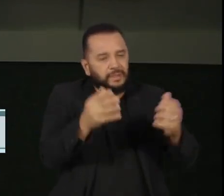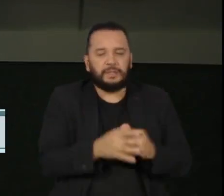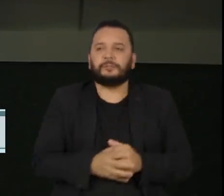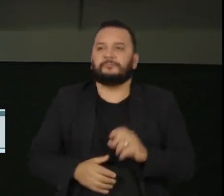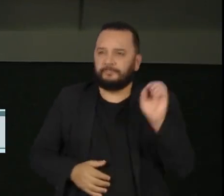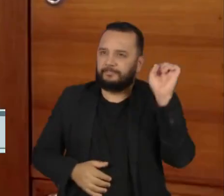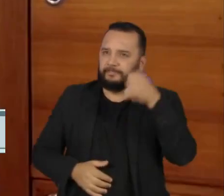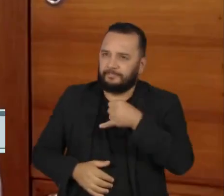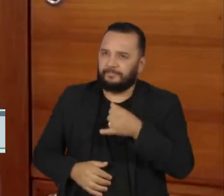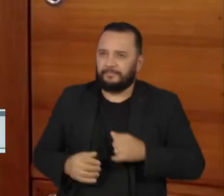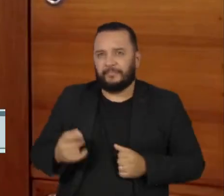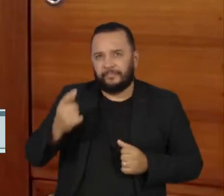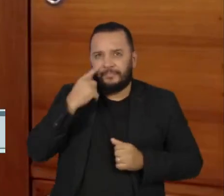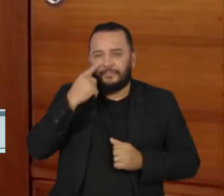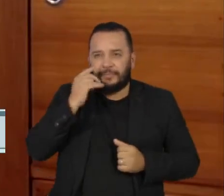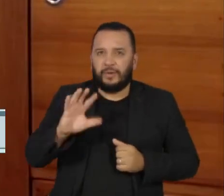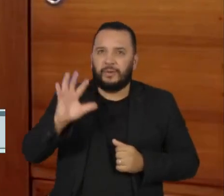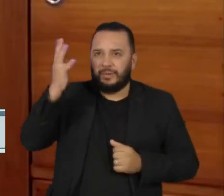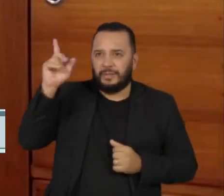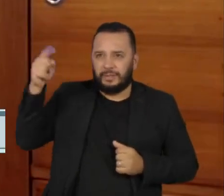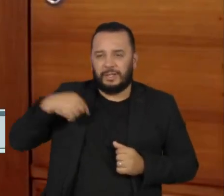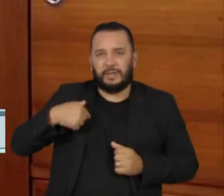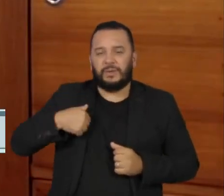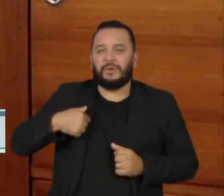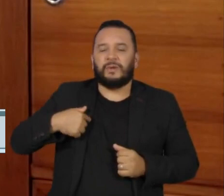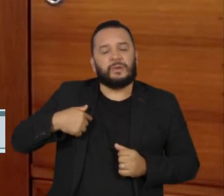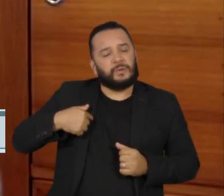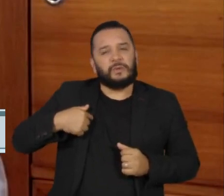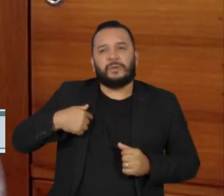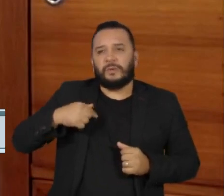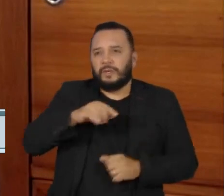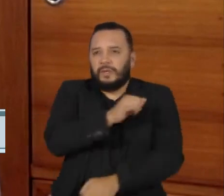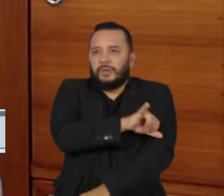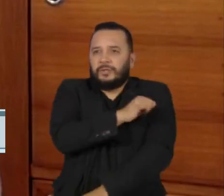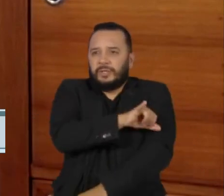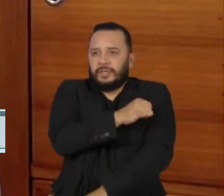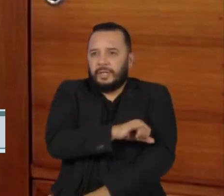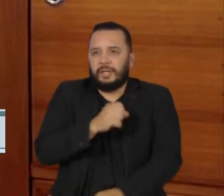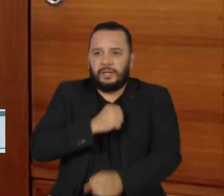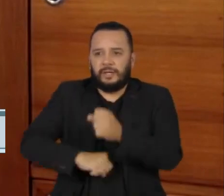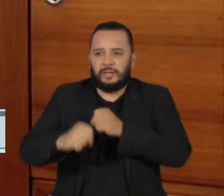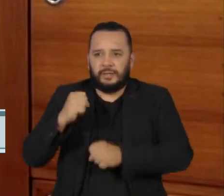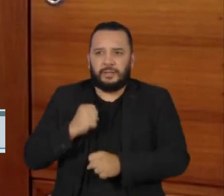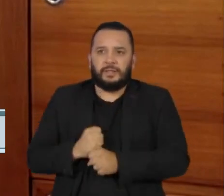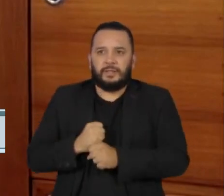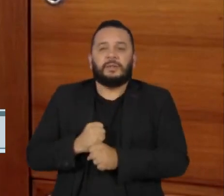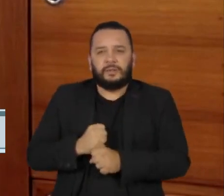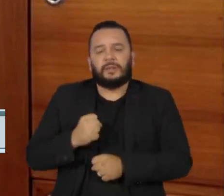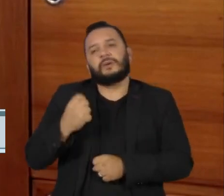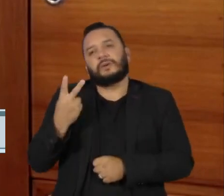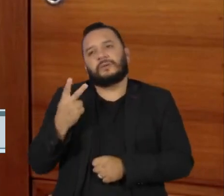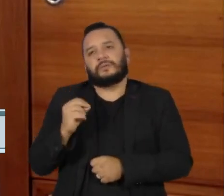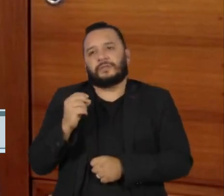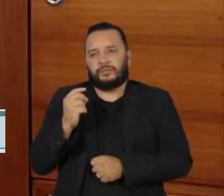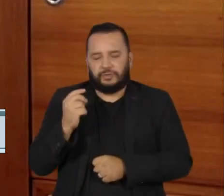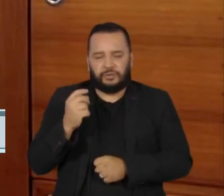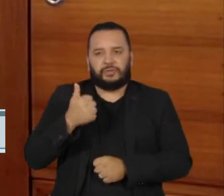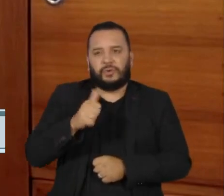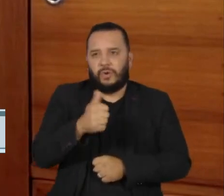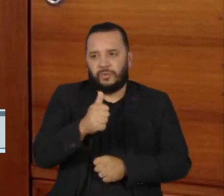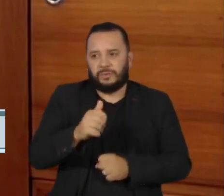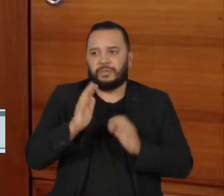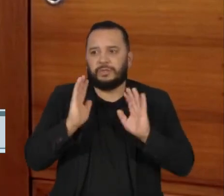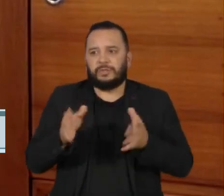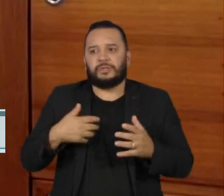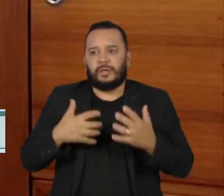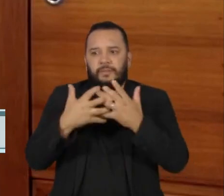desde o desastre da região serrana do Rio em 2011, né, nós avançamos bastante nessa interface